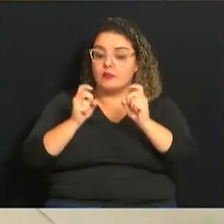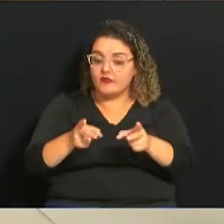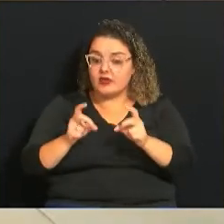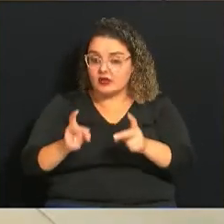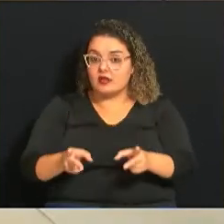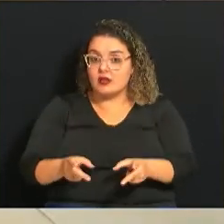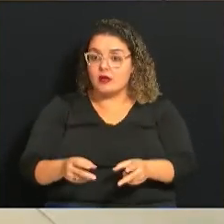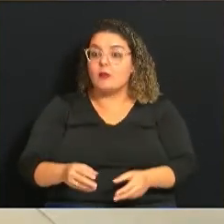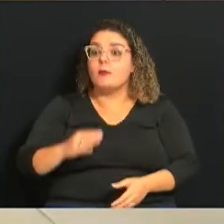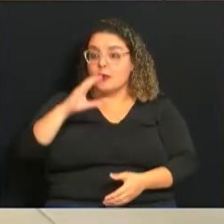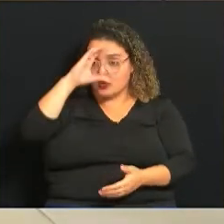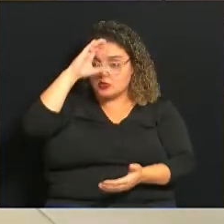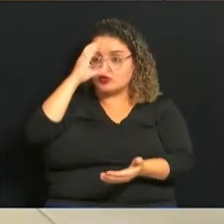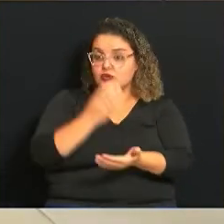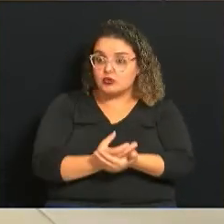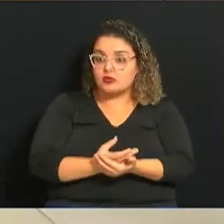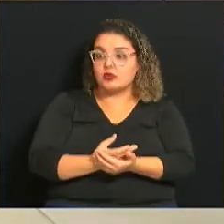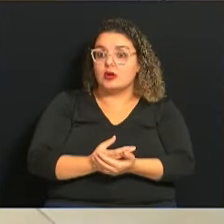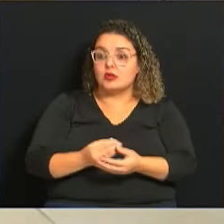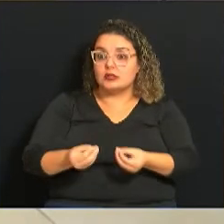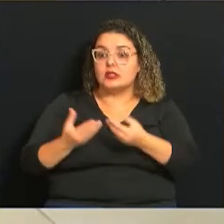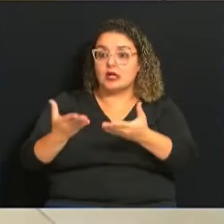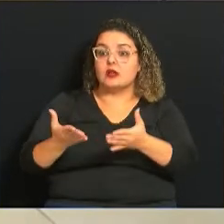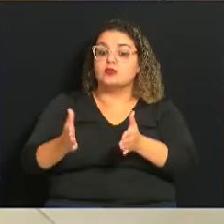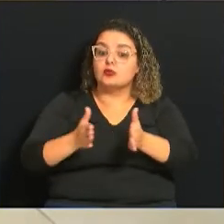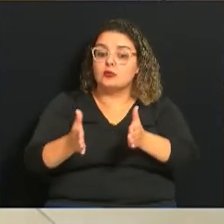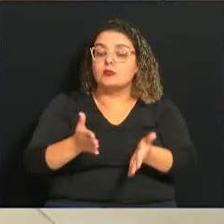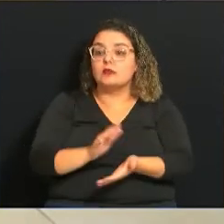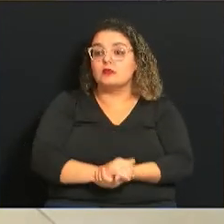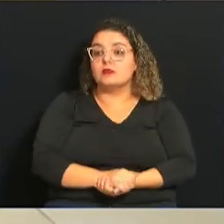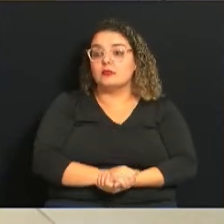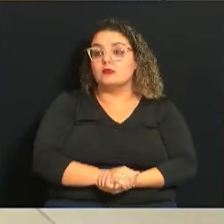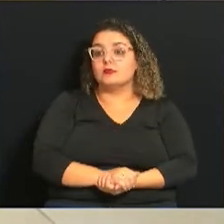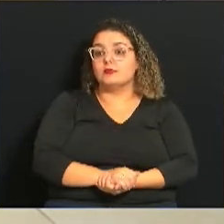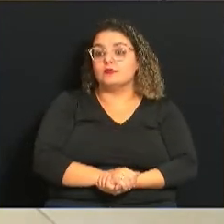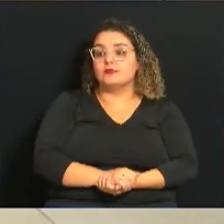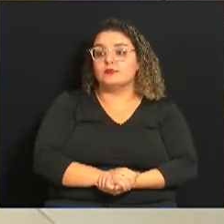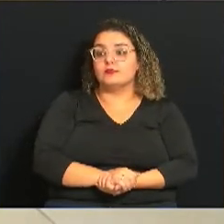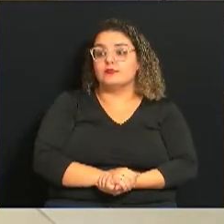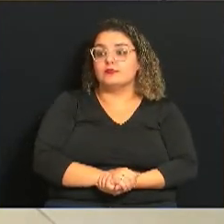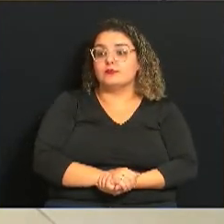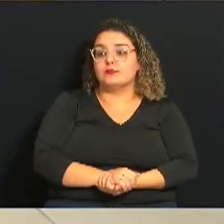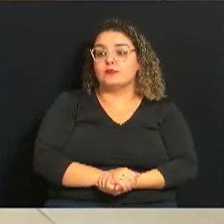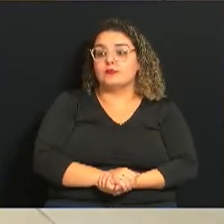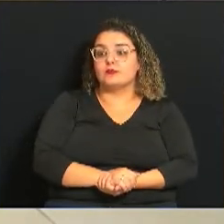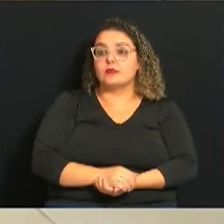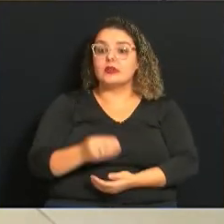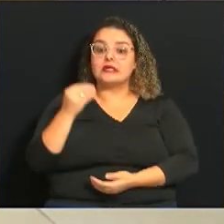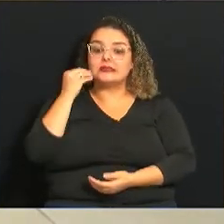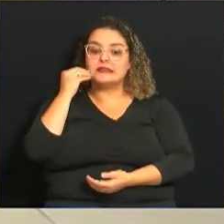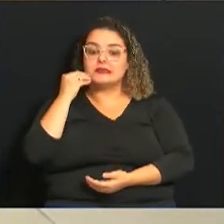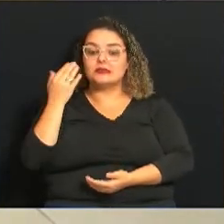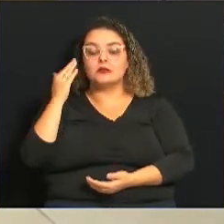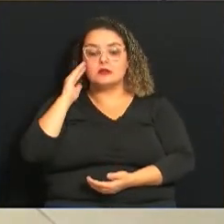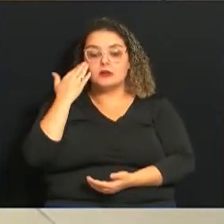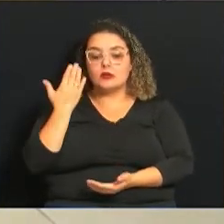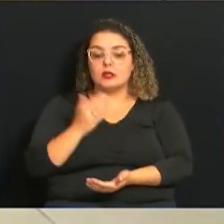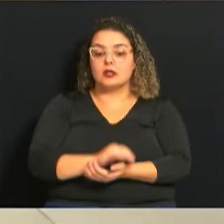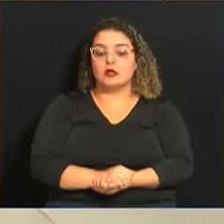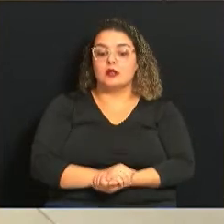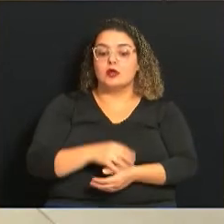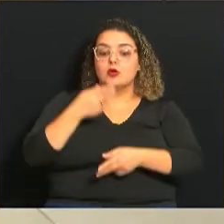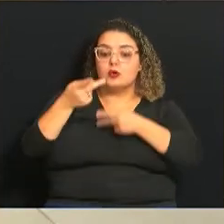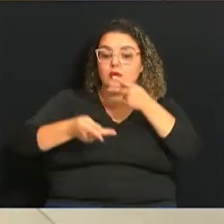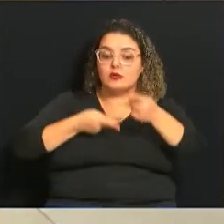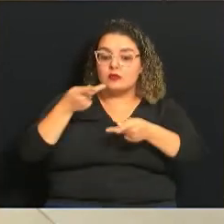prazo, eu sei fazer, porque muita gente, até não é, tentando entender o que você está